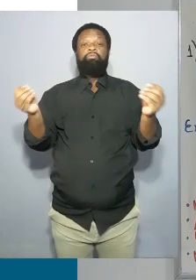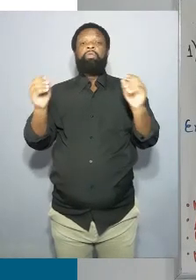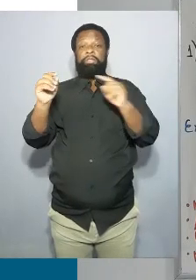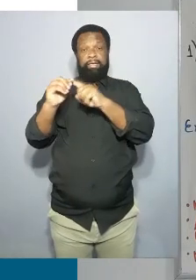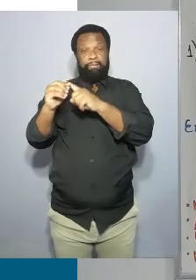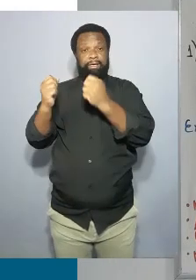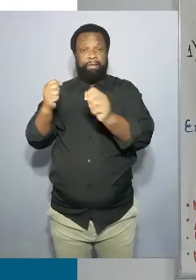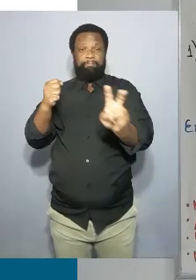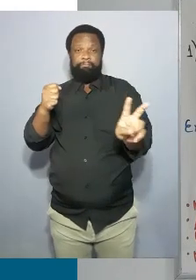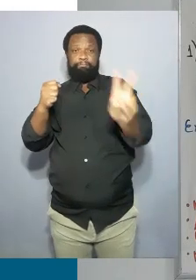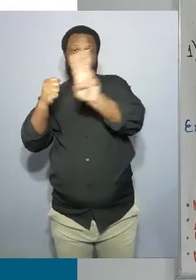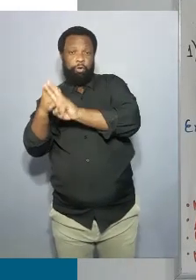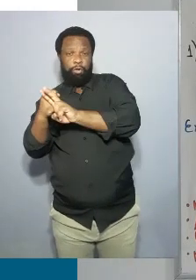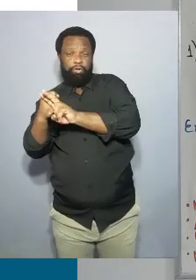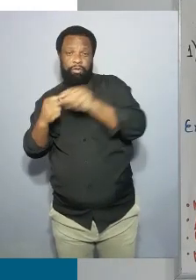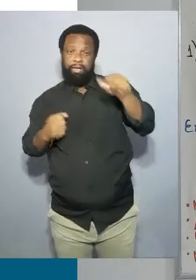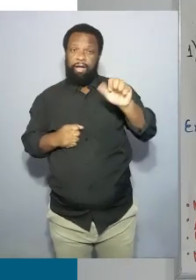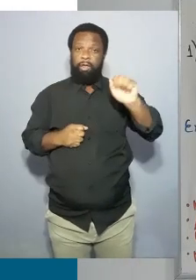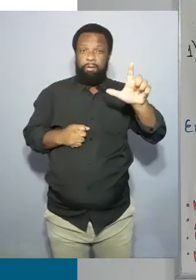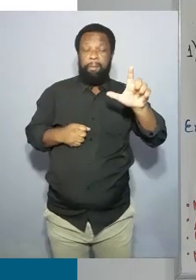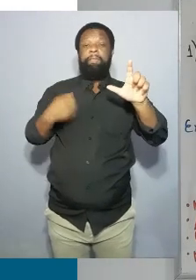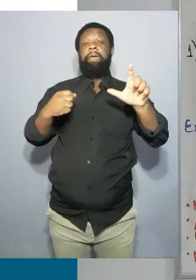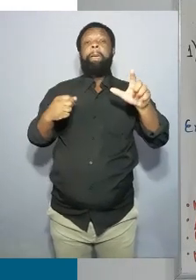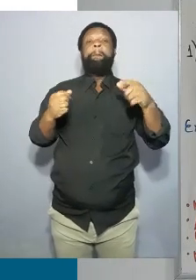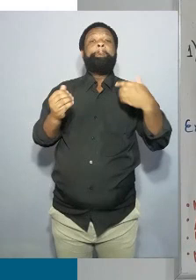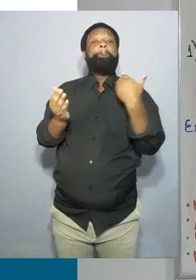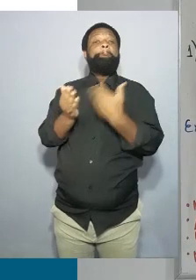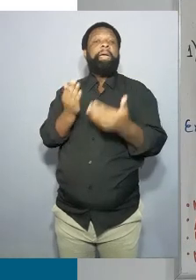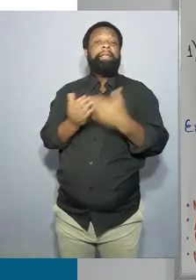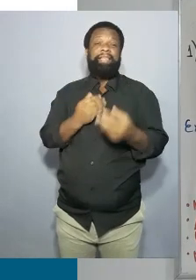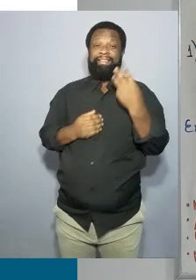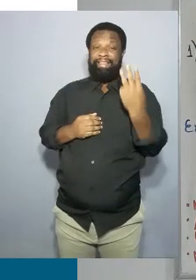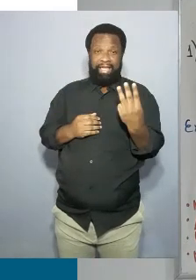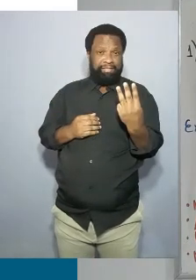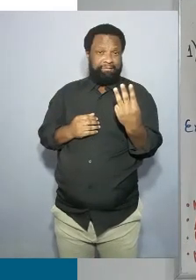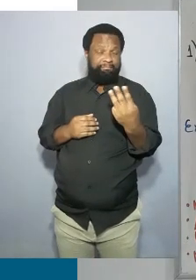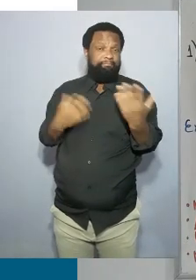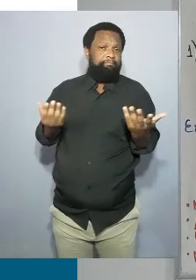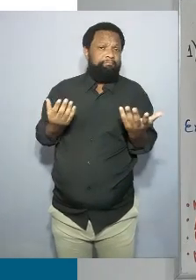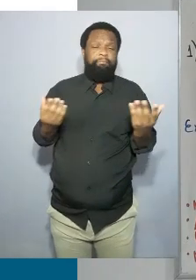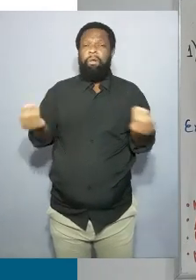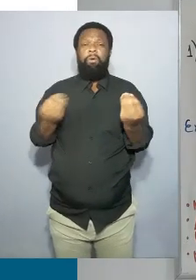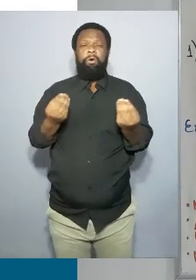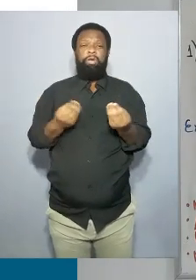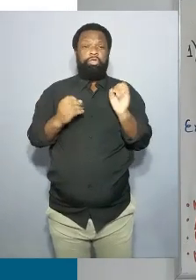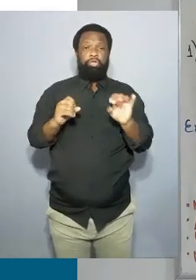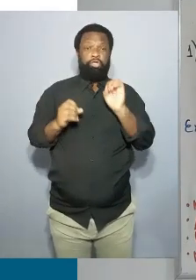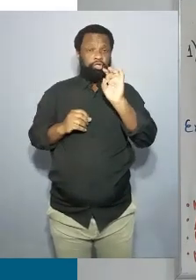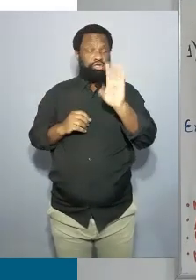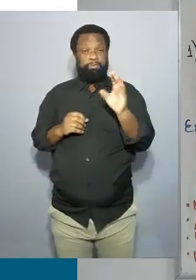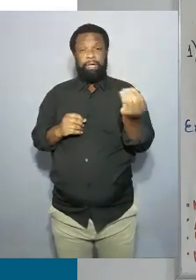precisa ganhar 2 e o alumínio tem que perder os 3, né? Então, se eu colocar